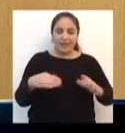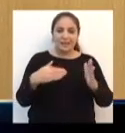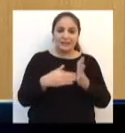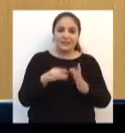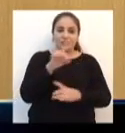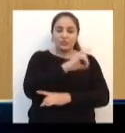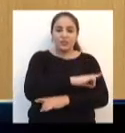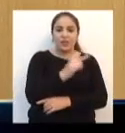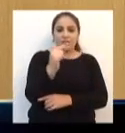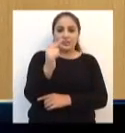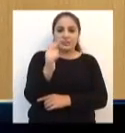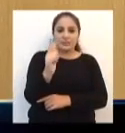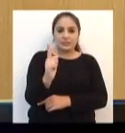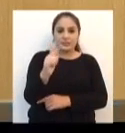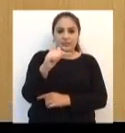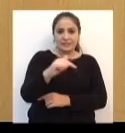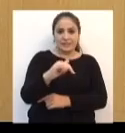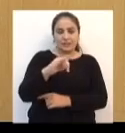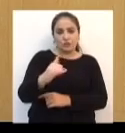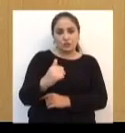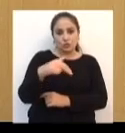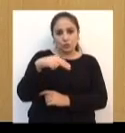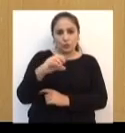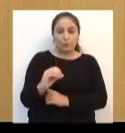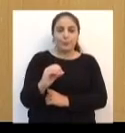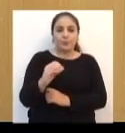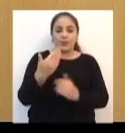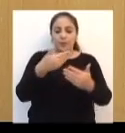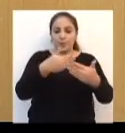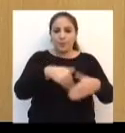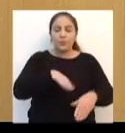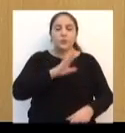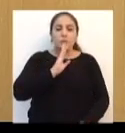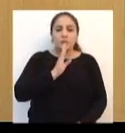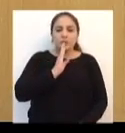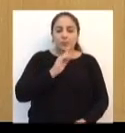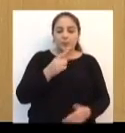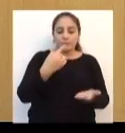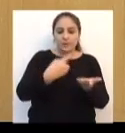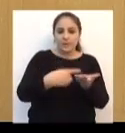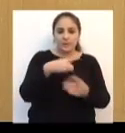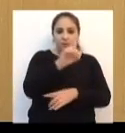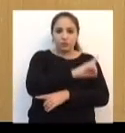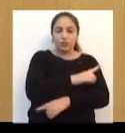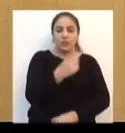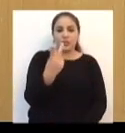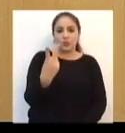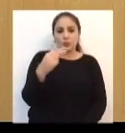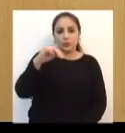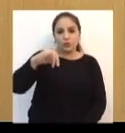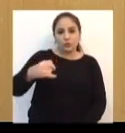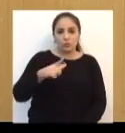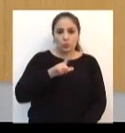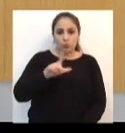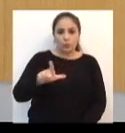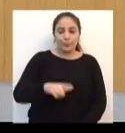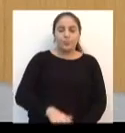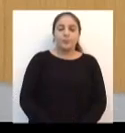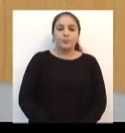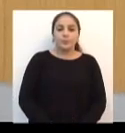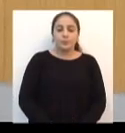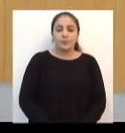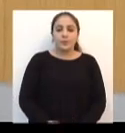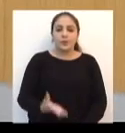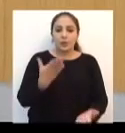o dia 17 de junho. A prova de conhecimentos está marcada para o dia 2 de julho.